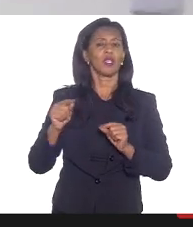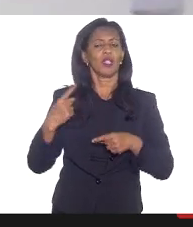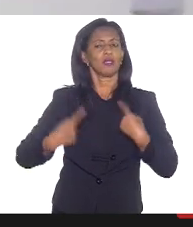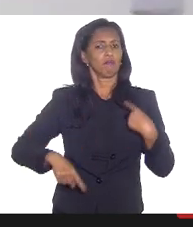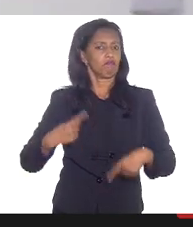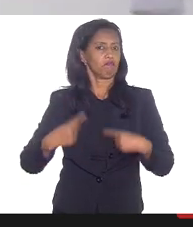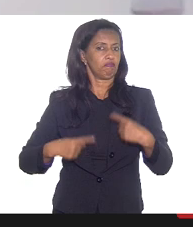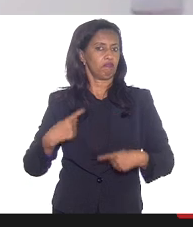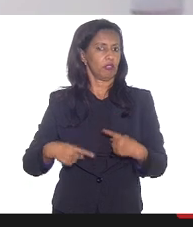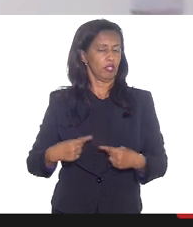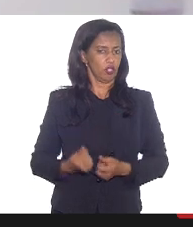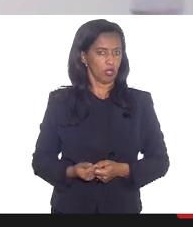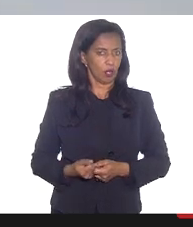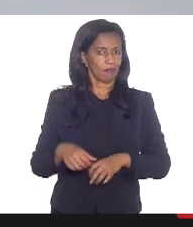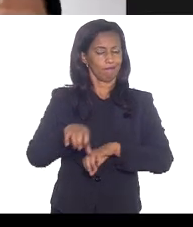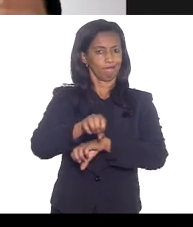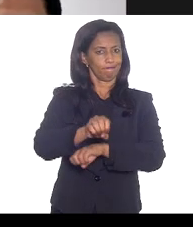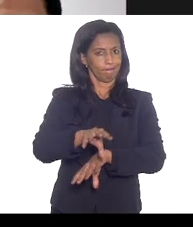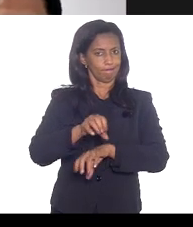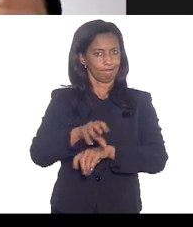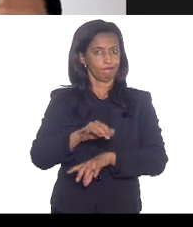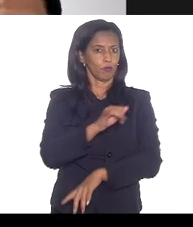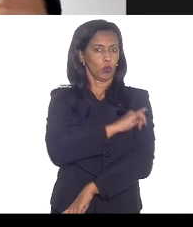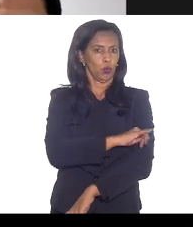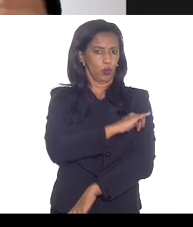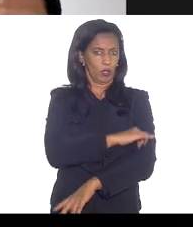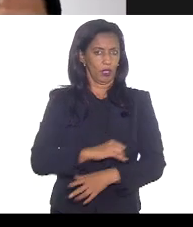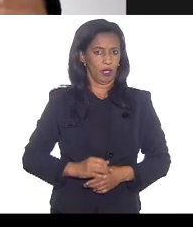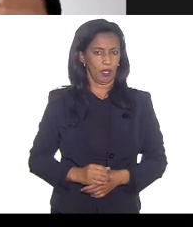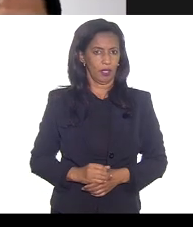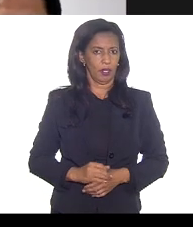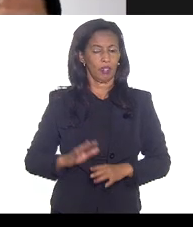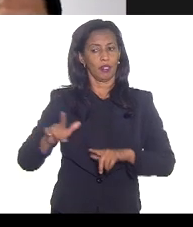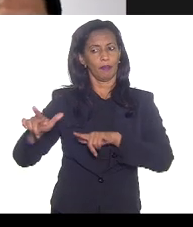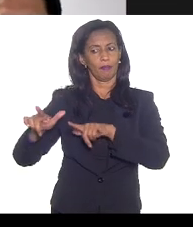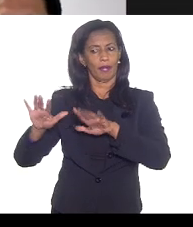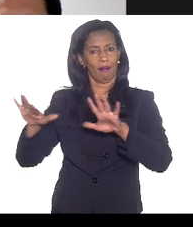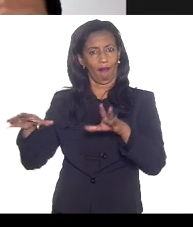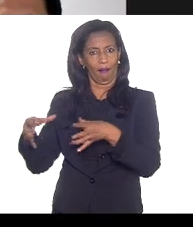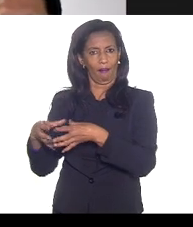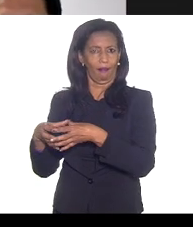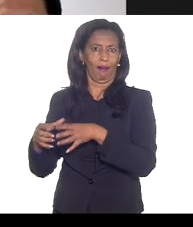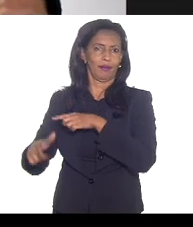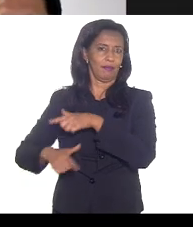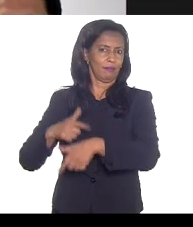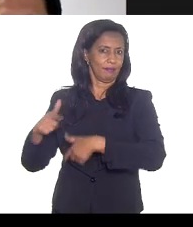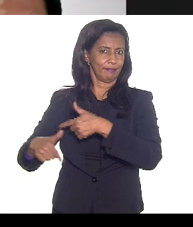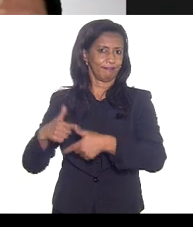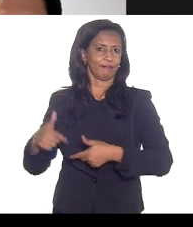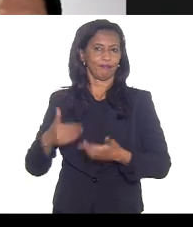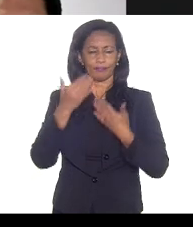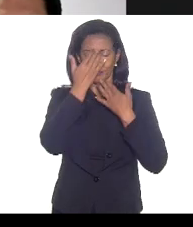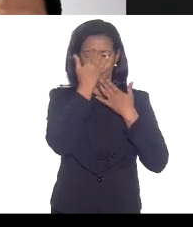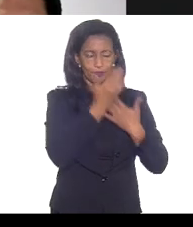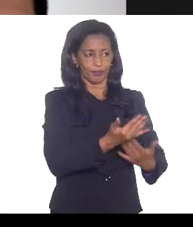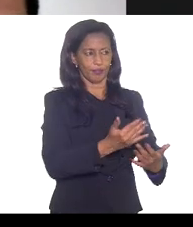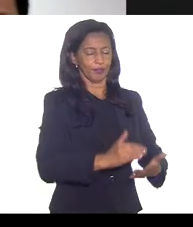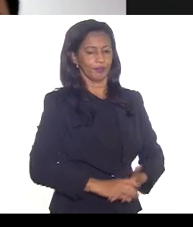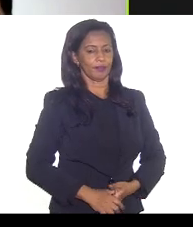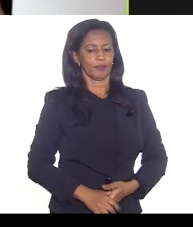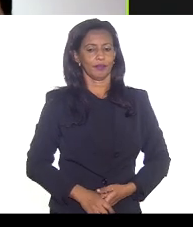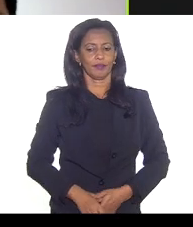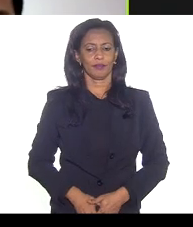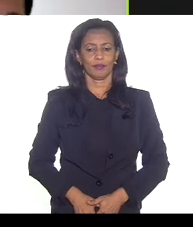política para a educação do Rio e para a classe trabalhadora, os filhos da classe trabalhadora. Obrigada.